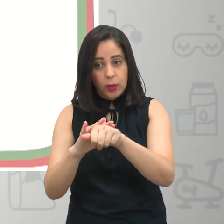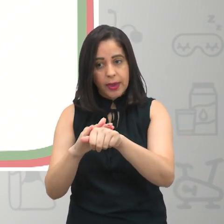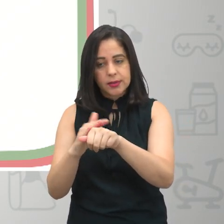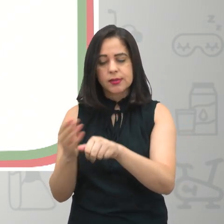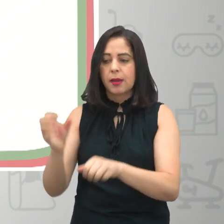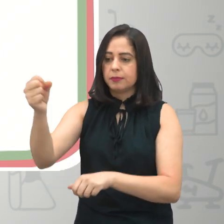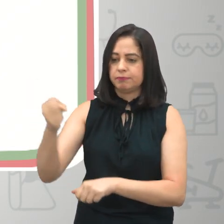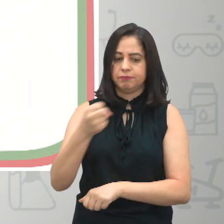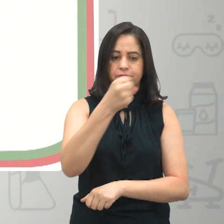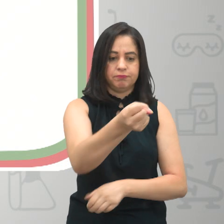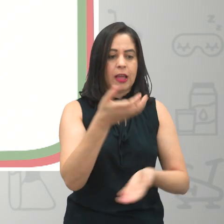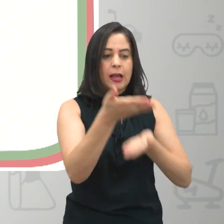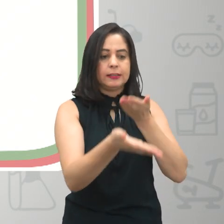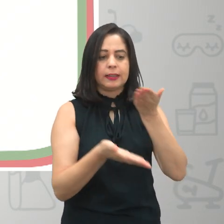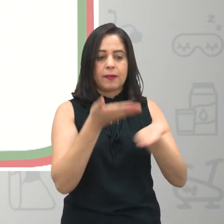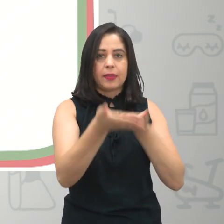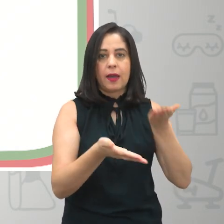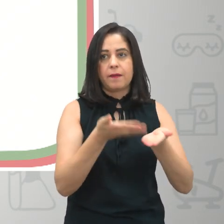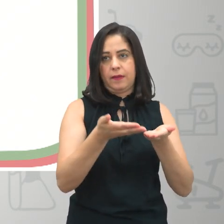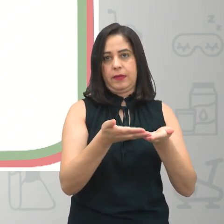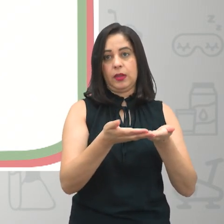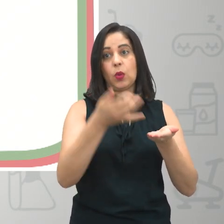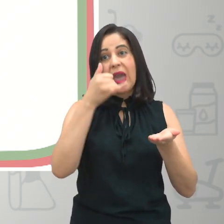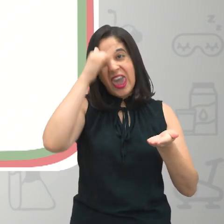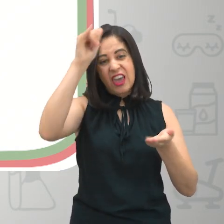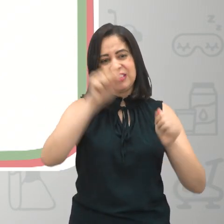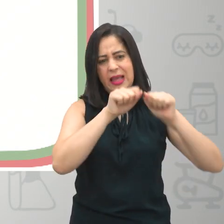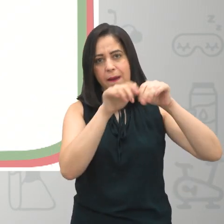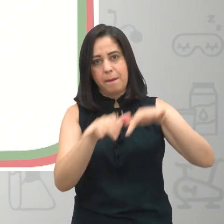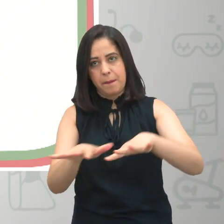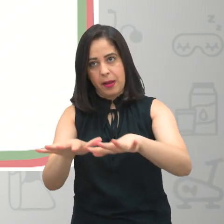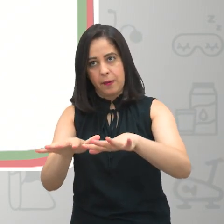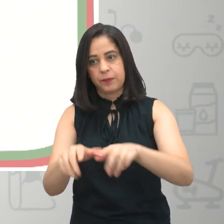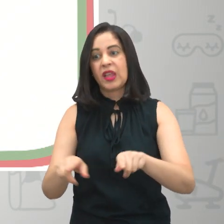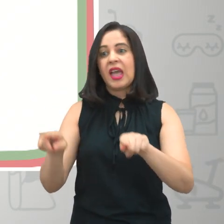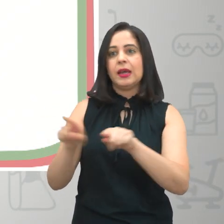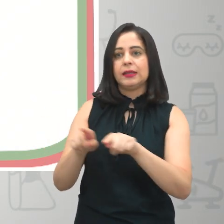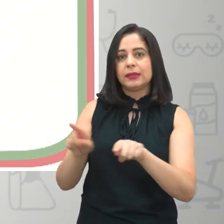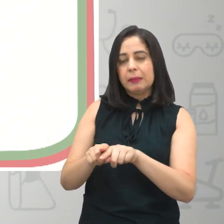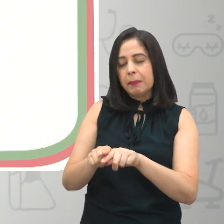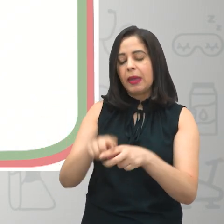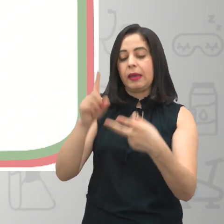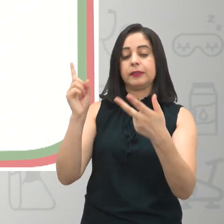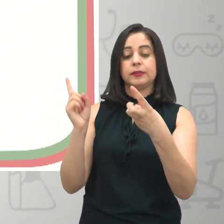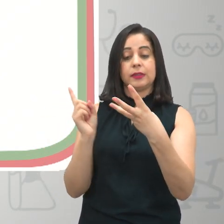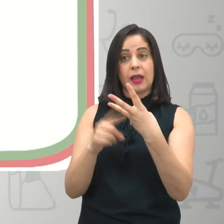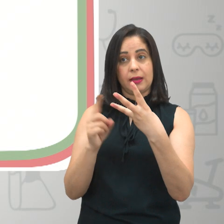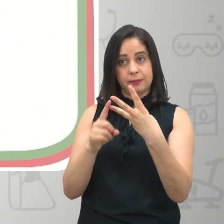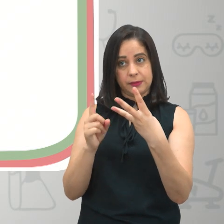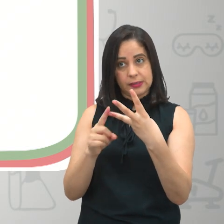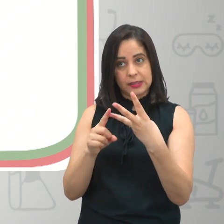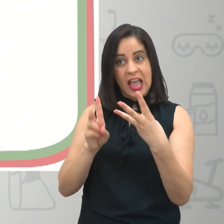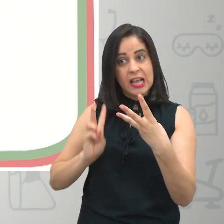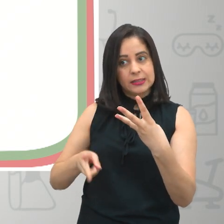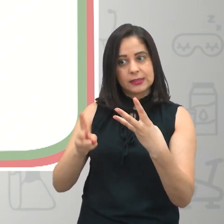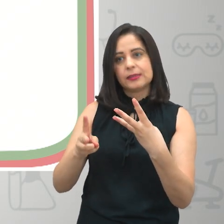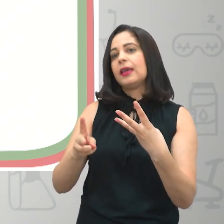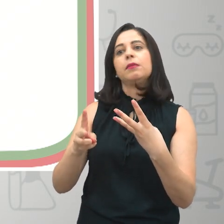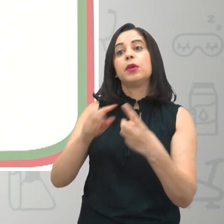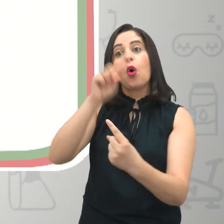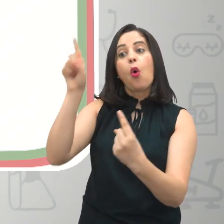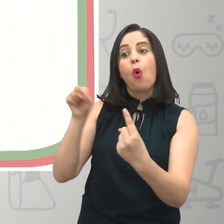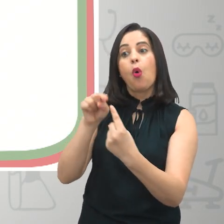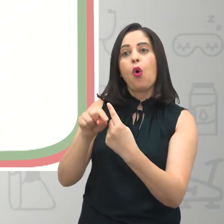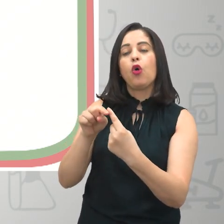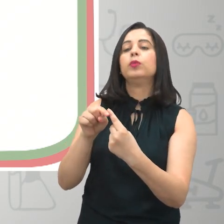para que elas não transmitam para outras, fazer com que essas pessoas zerem a carga viral, né? Testar regularmente, então, para